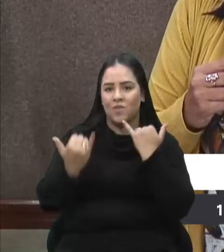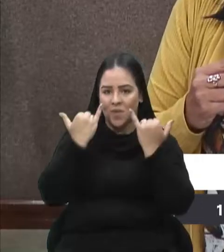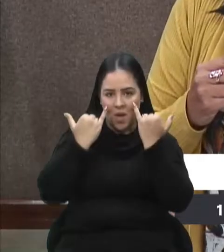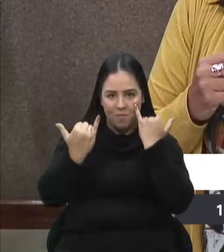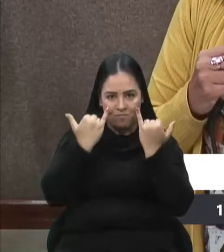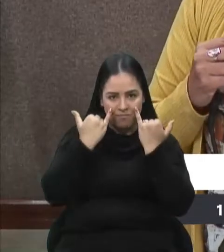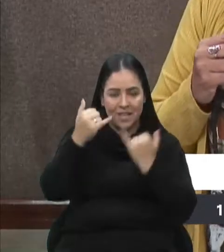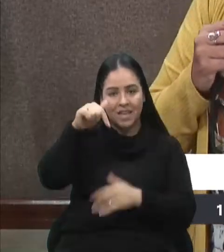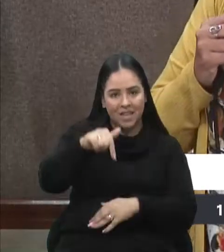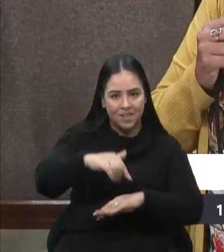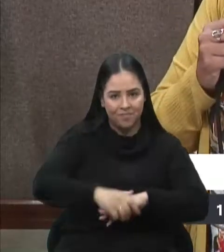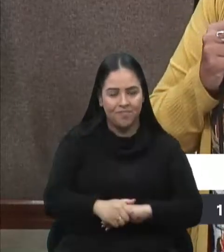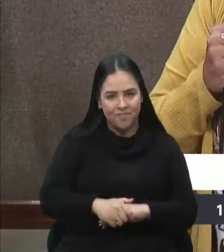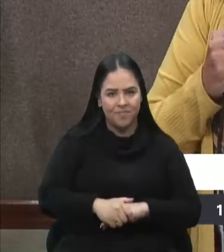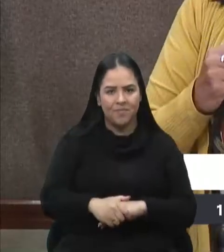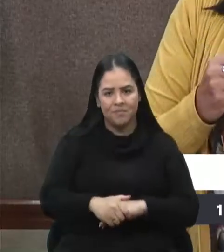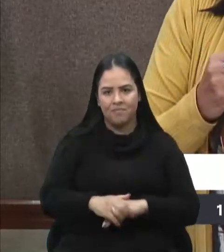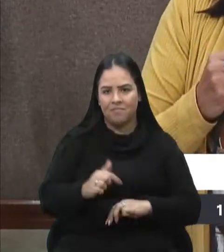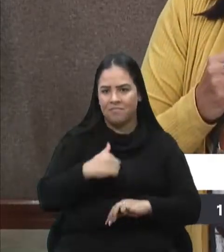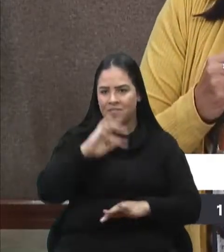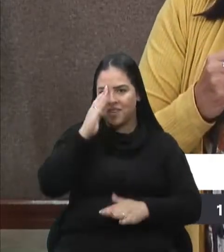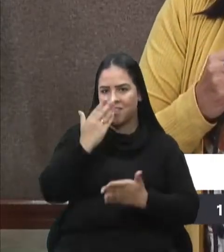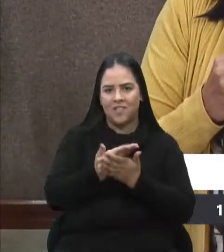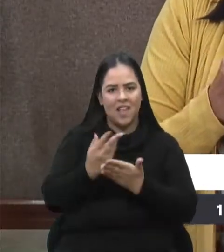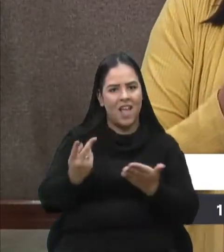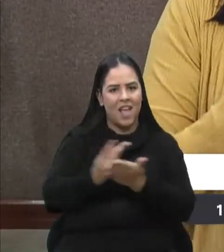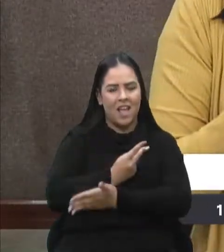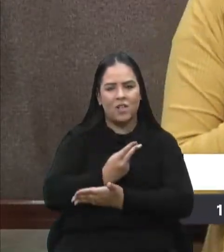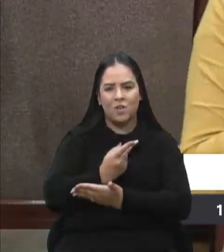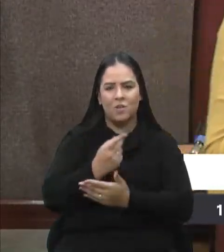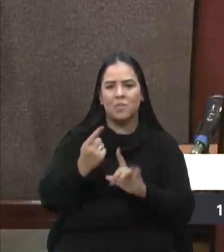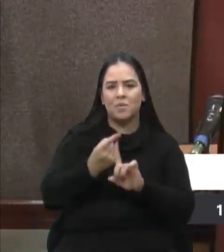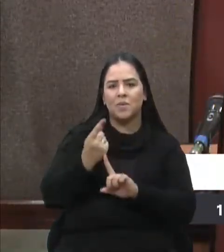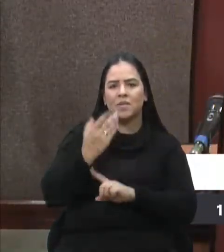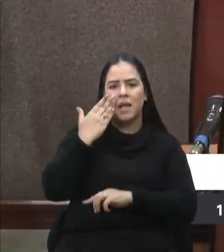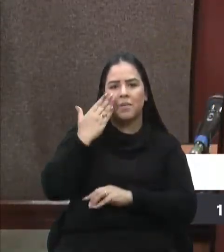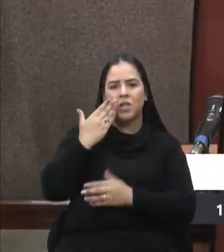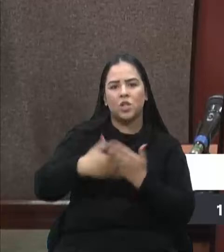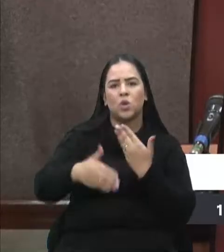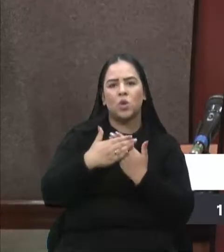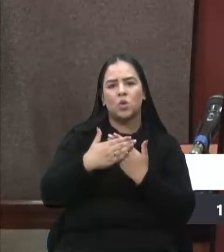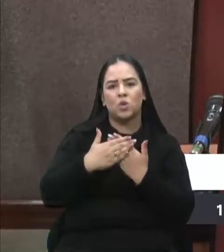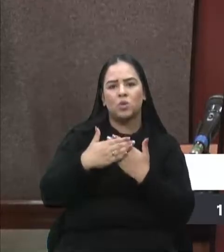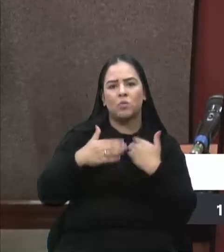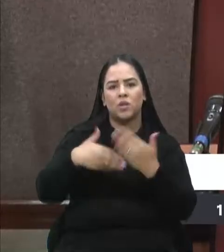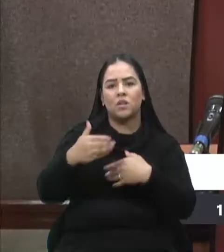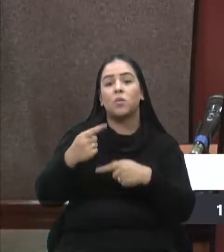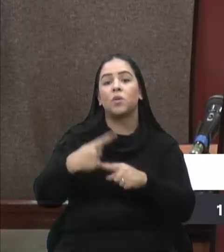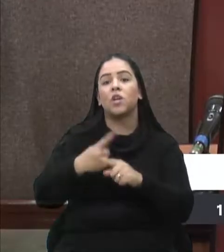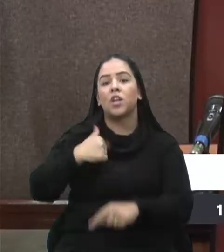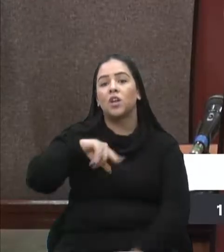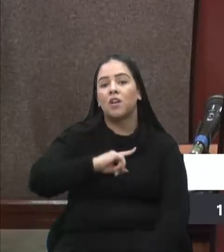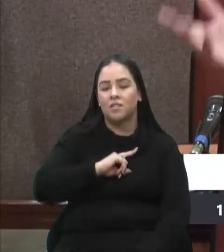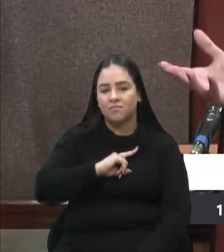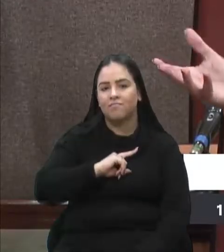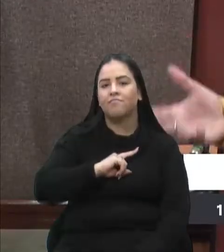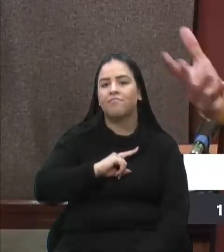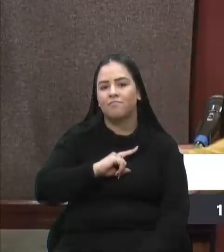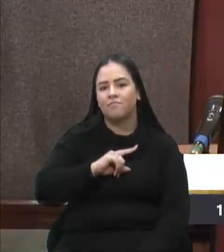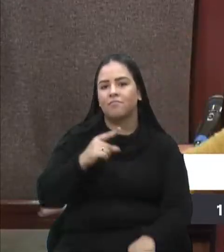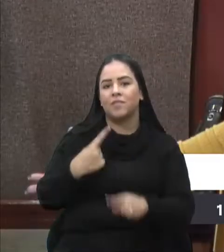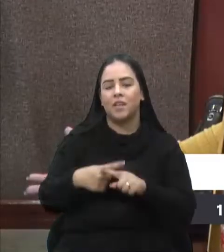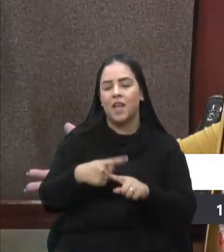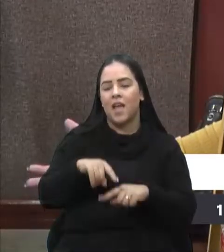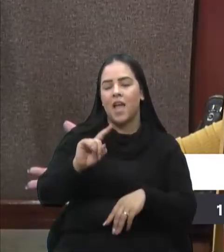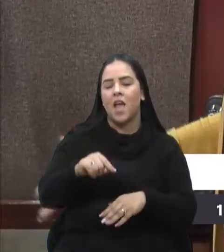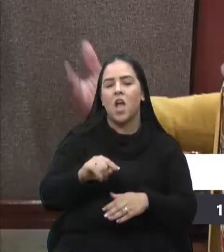trazidas aqui. Isso eu acho uma injustiça. Os primeiros a saberem de todo esse processo fomos nós. E por que fomos nós? Porque essa é uma cobrança